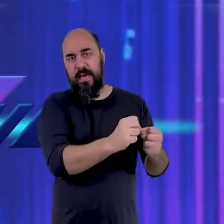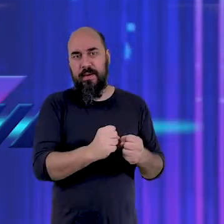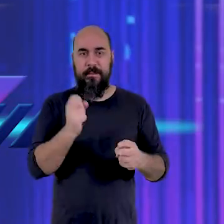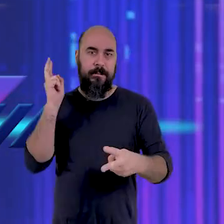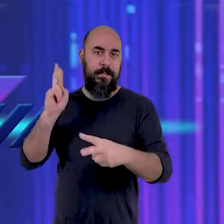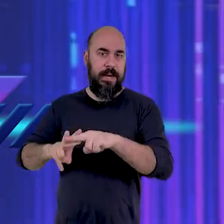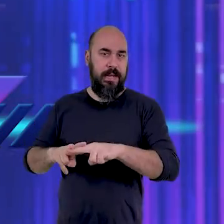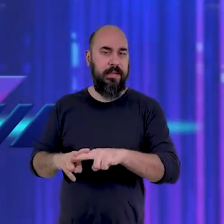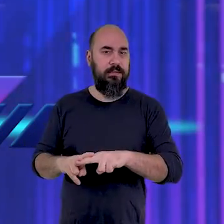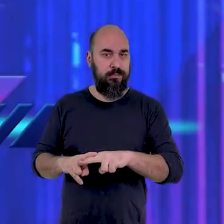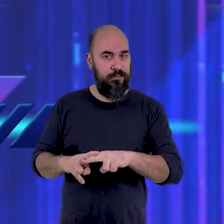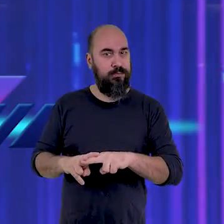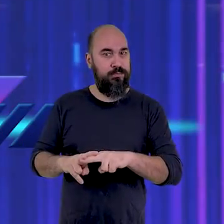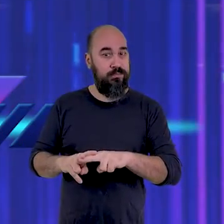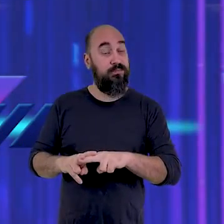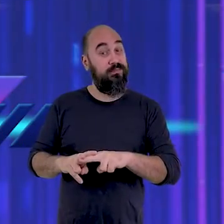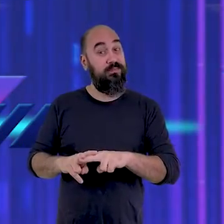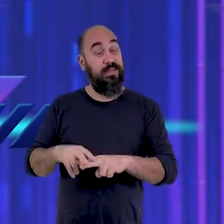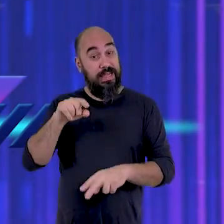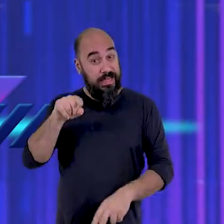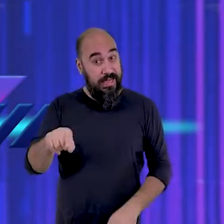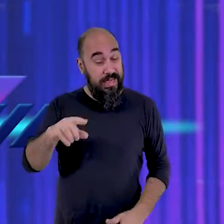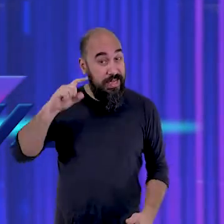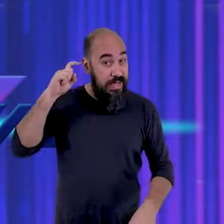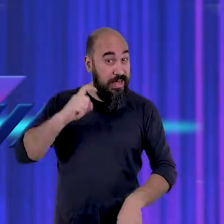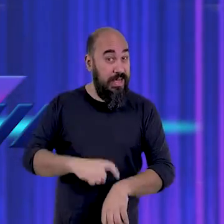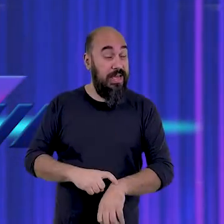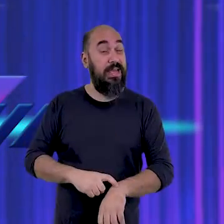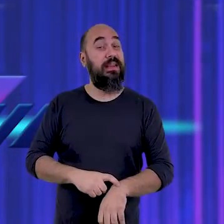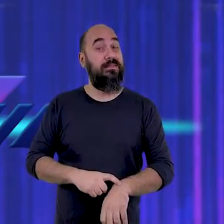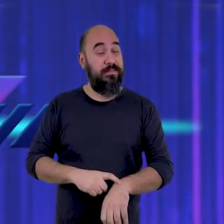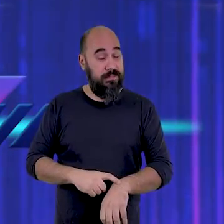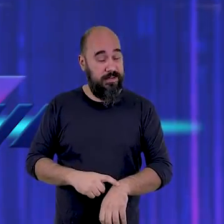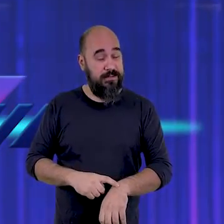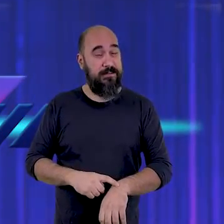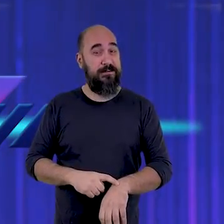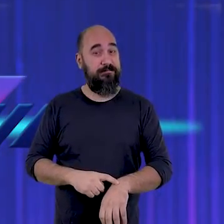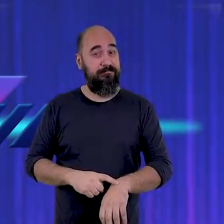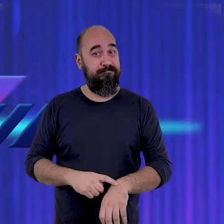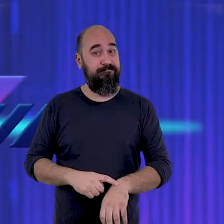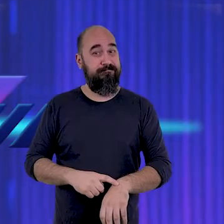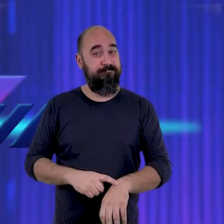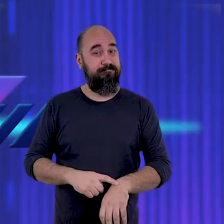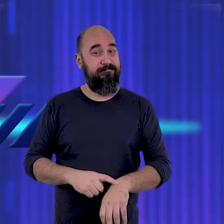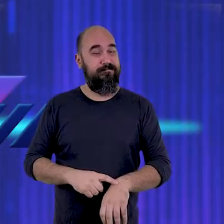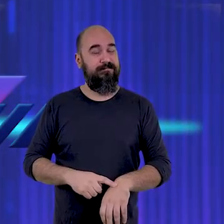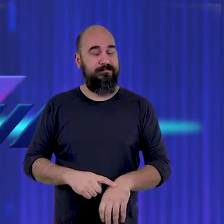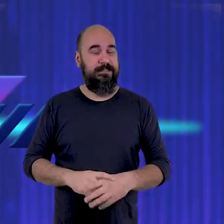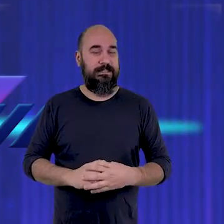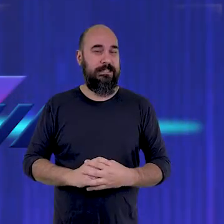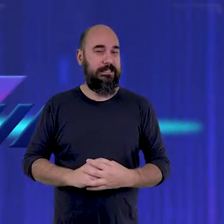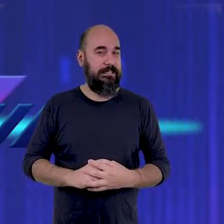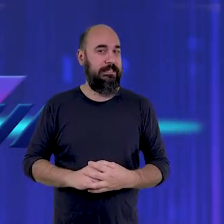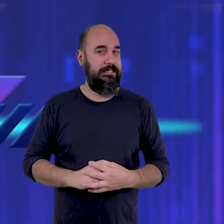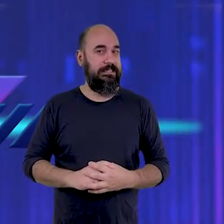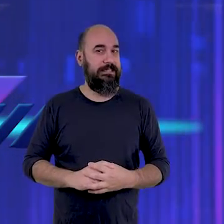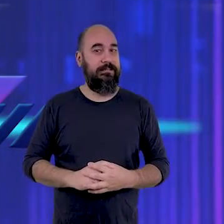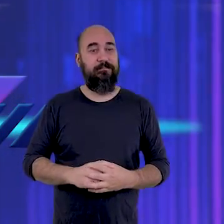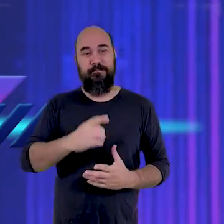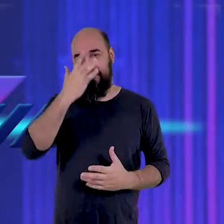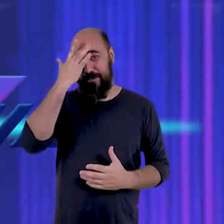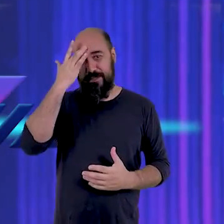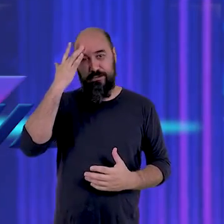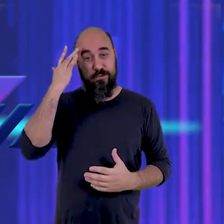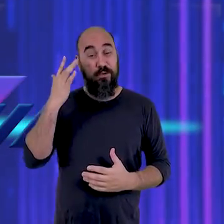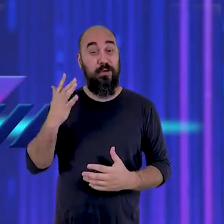e levando ele à prisão, porque naquele instante, naquele momento, muitas pessoas